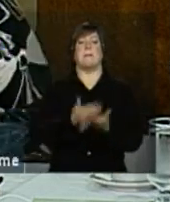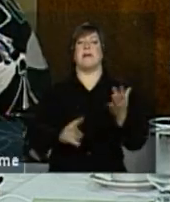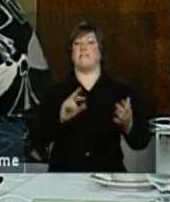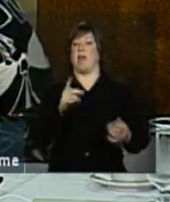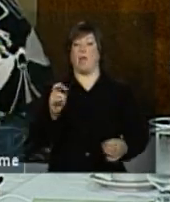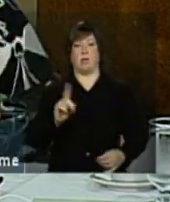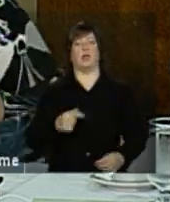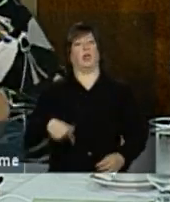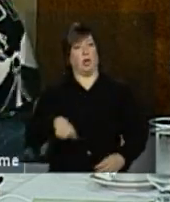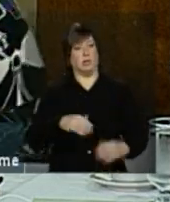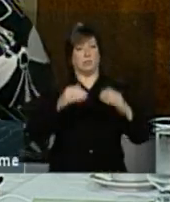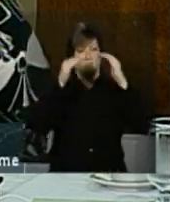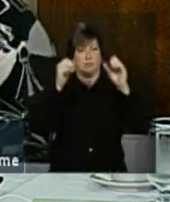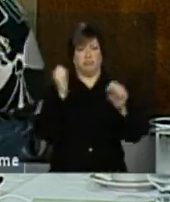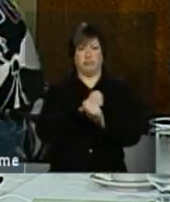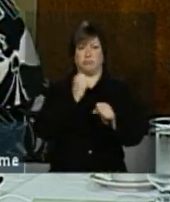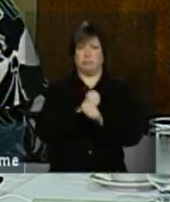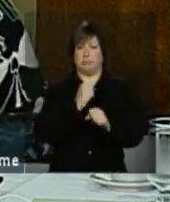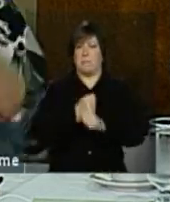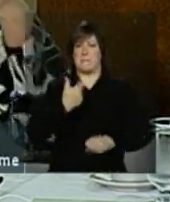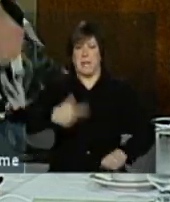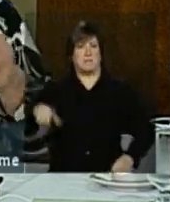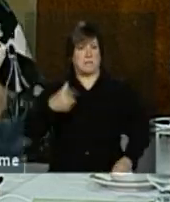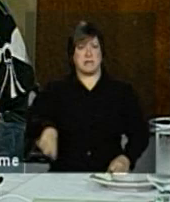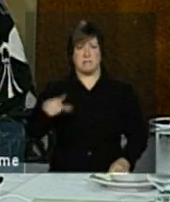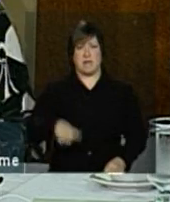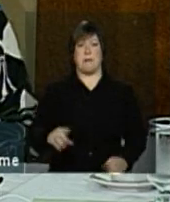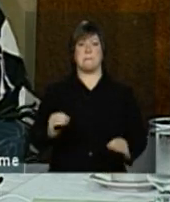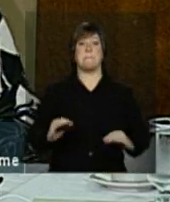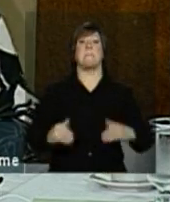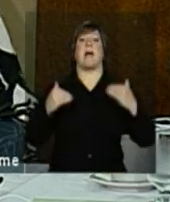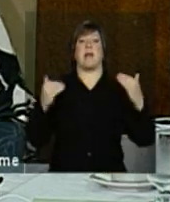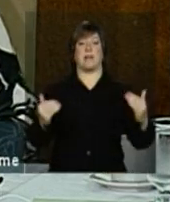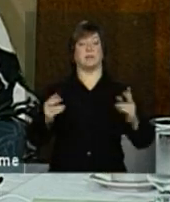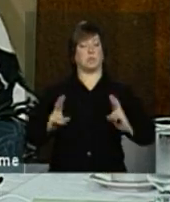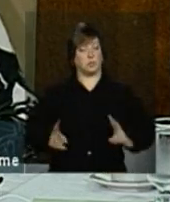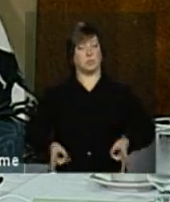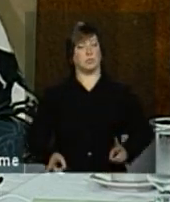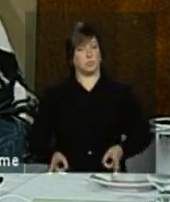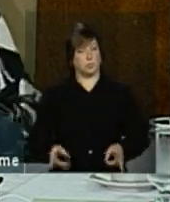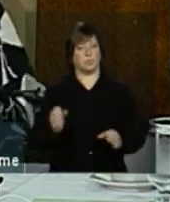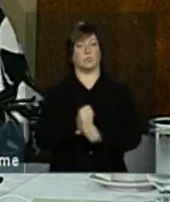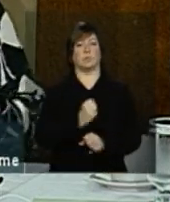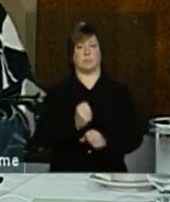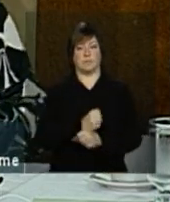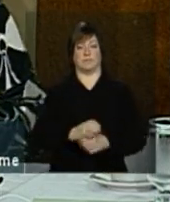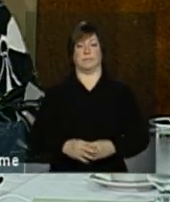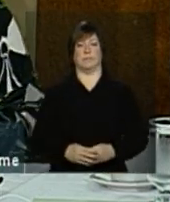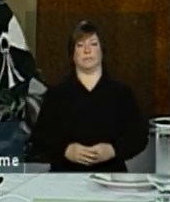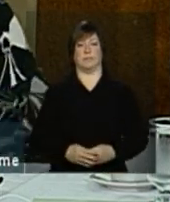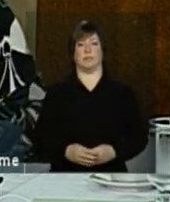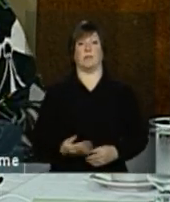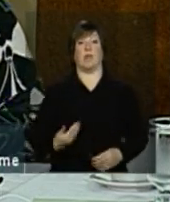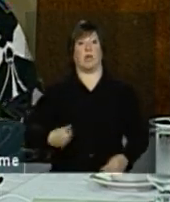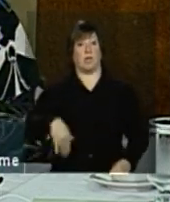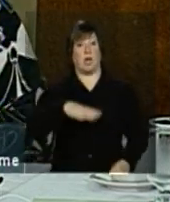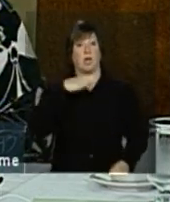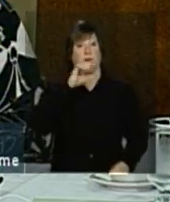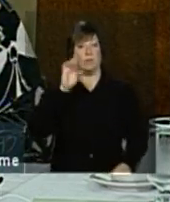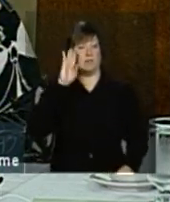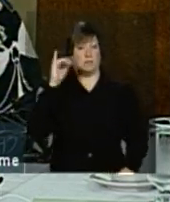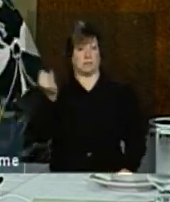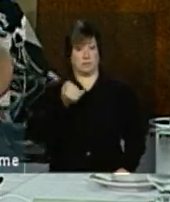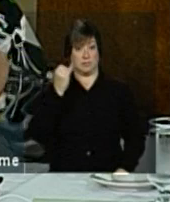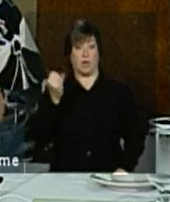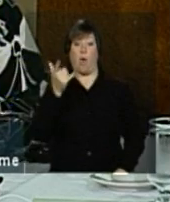valorizando muito estamos construindo muito mais do que se construiu e vamos continuar construindo achamos no entanto que o acesso à